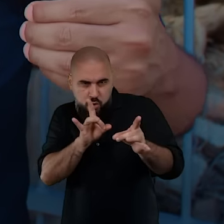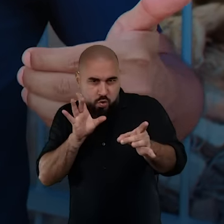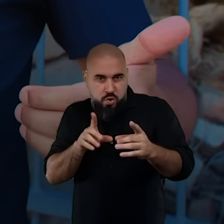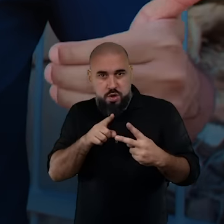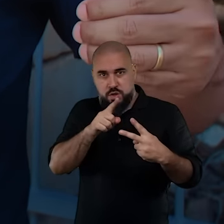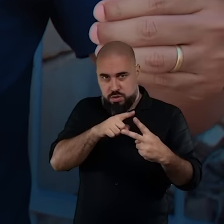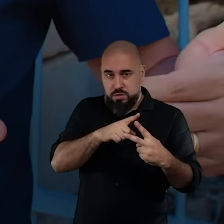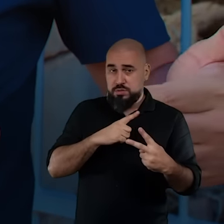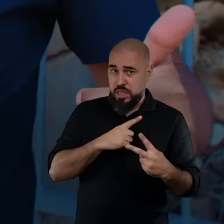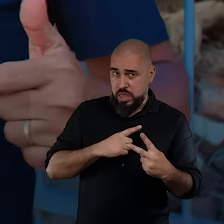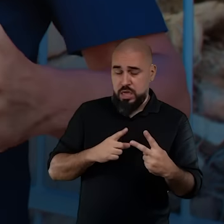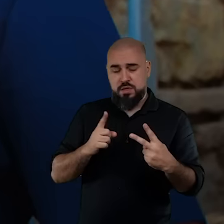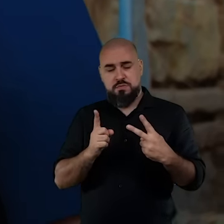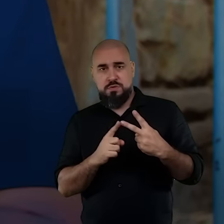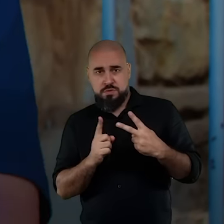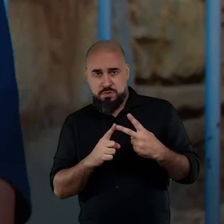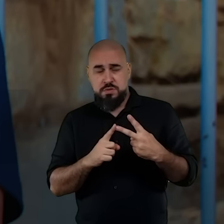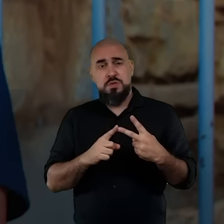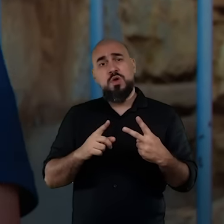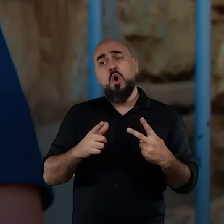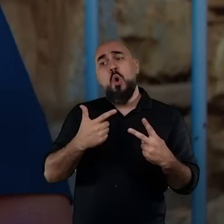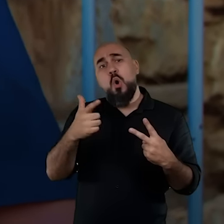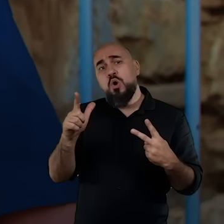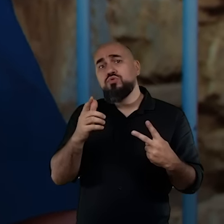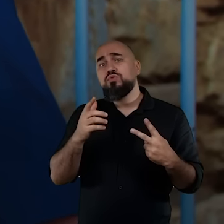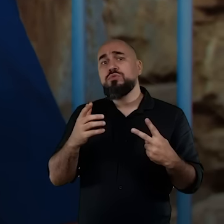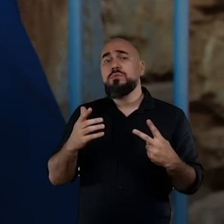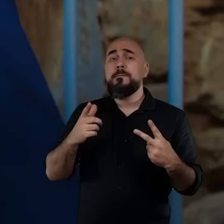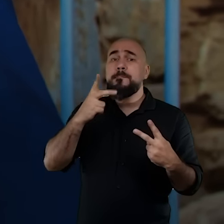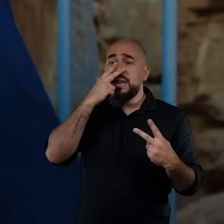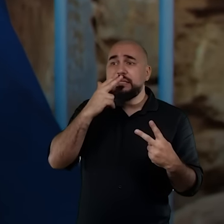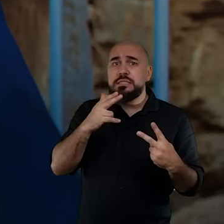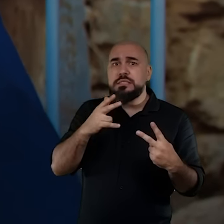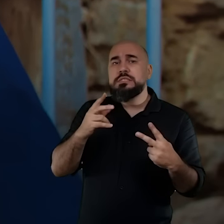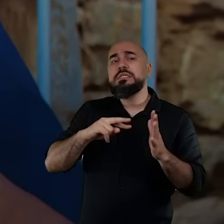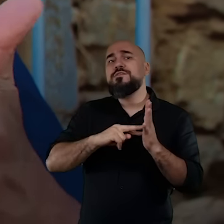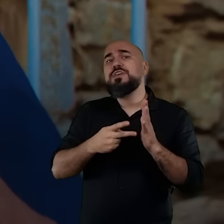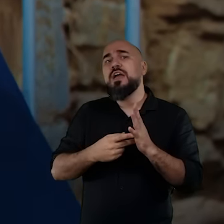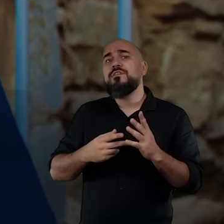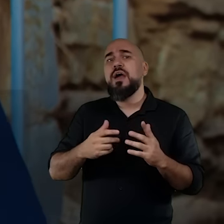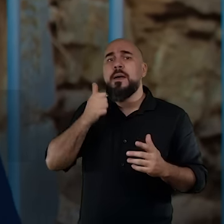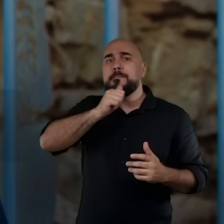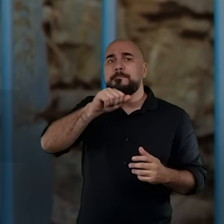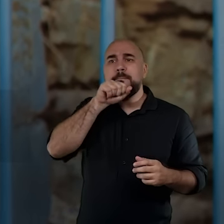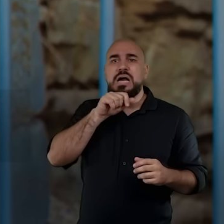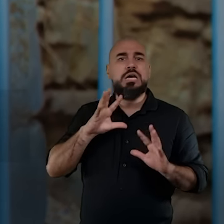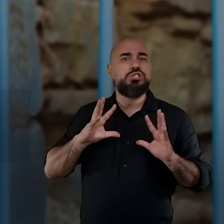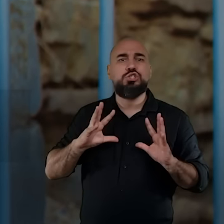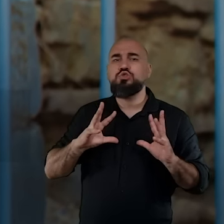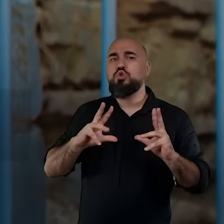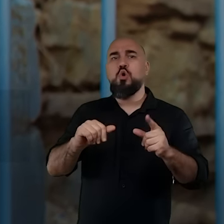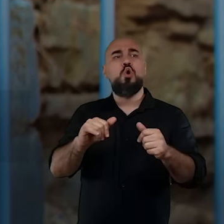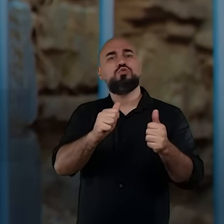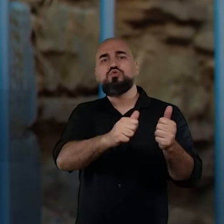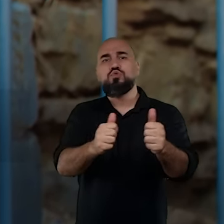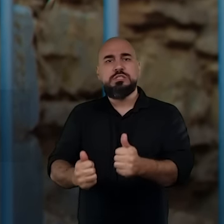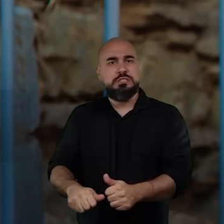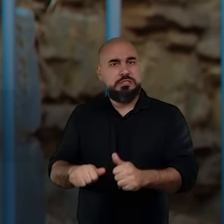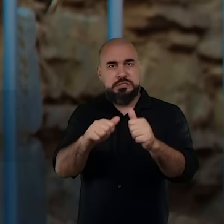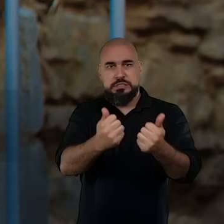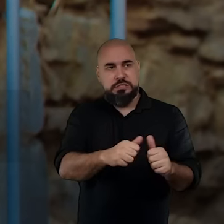dos Efésios como caçadora, e em outros momentos ela representava a Magna Mater, ou a grande deusa